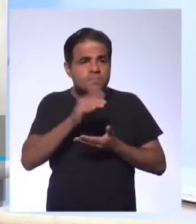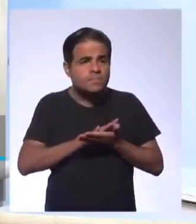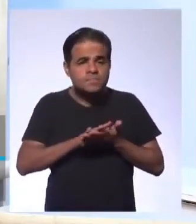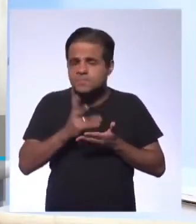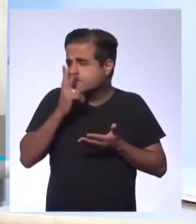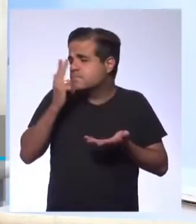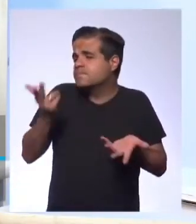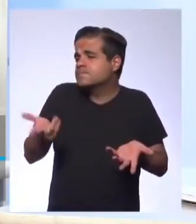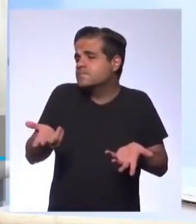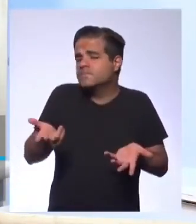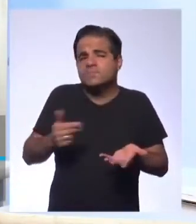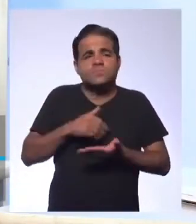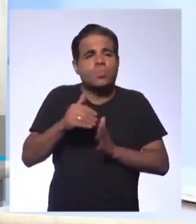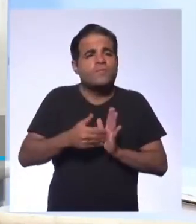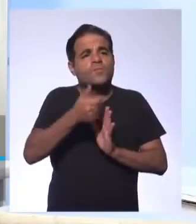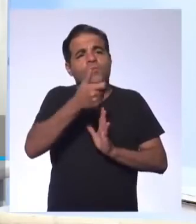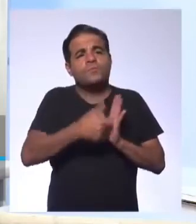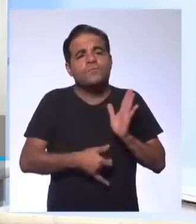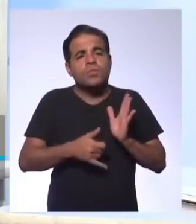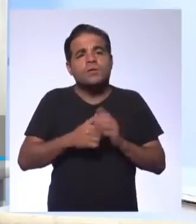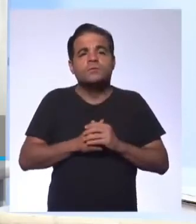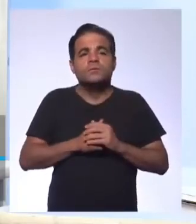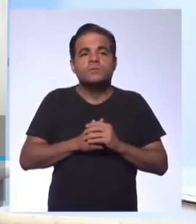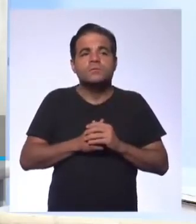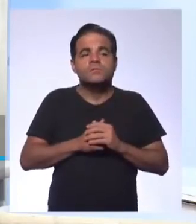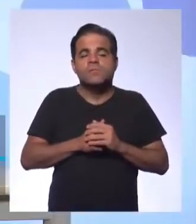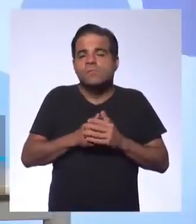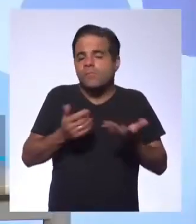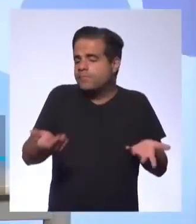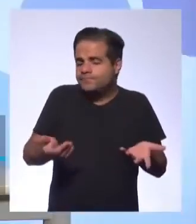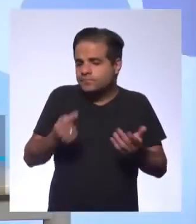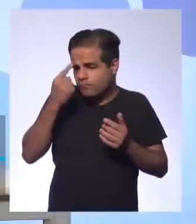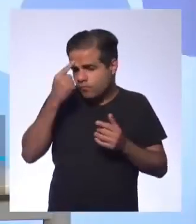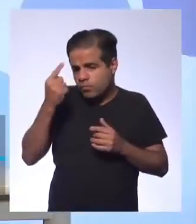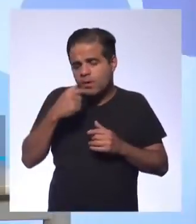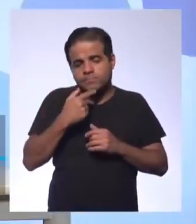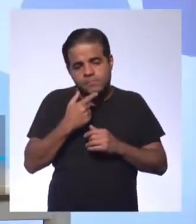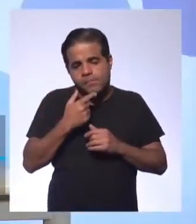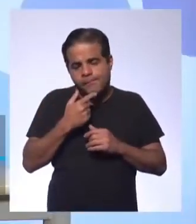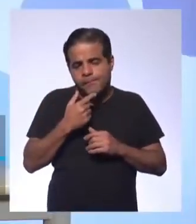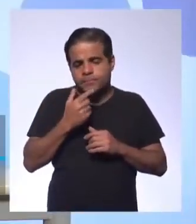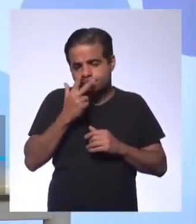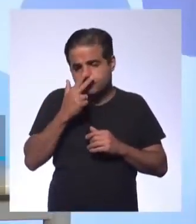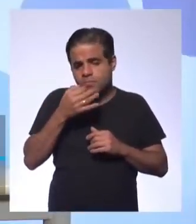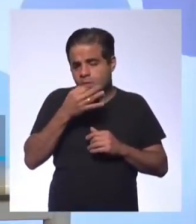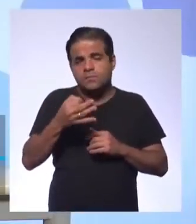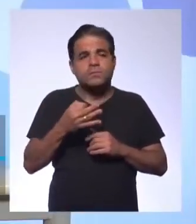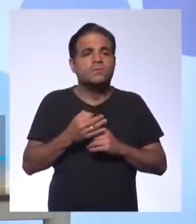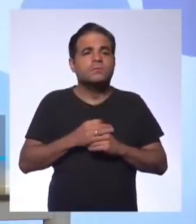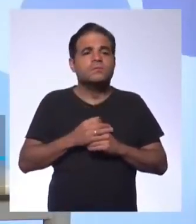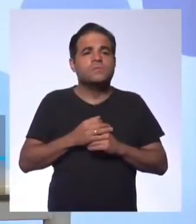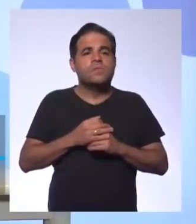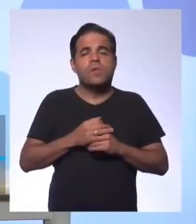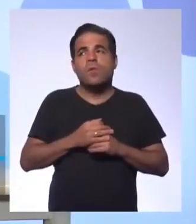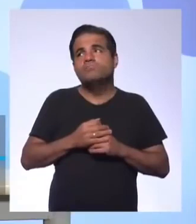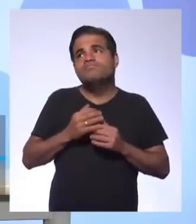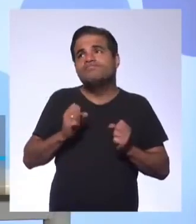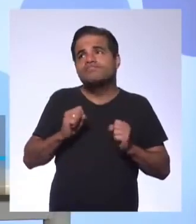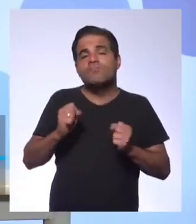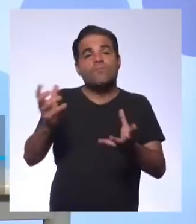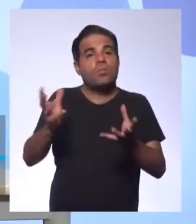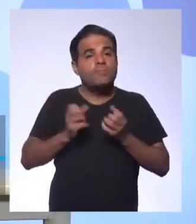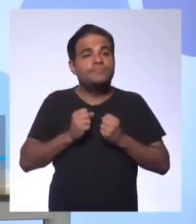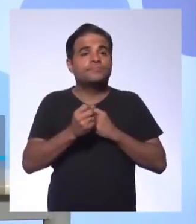você acha, assim? De tudo que eu falei, o que você acha? Eu acho que eles ficavam lá para receber proteção, né? E